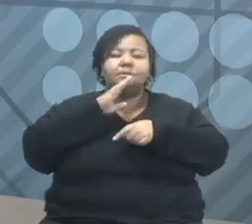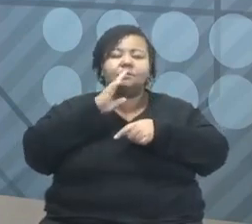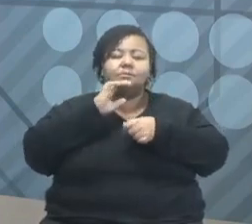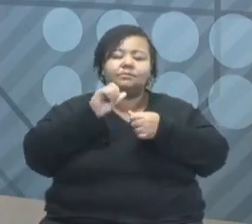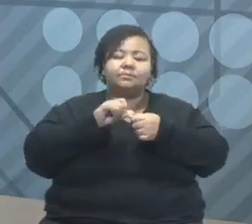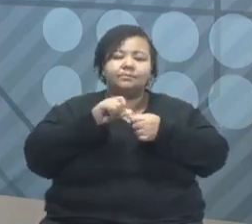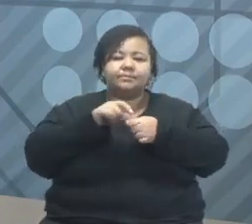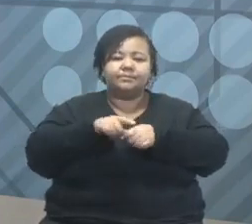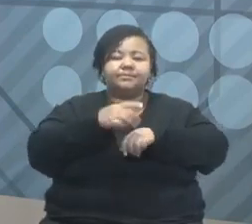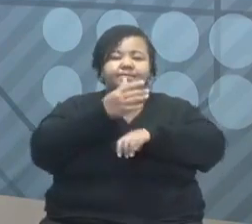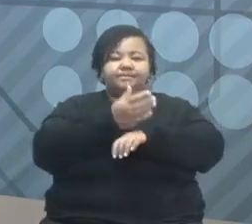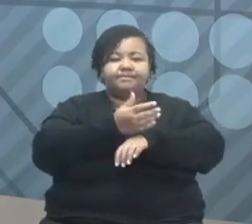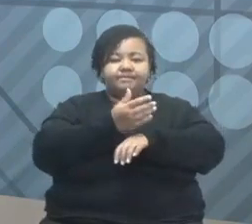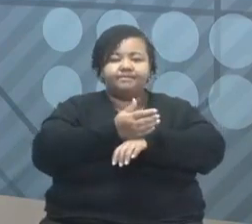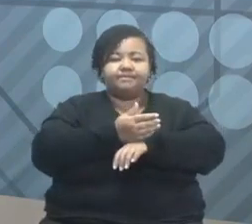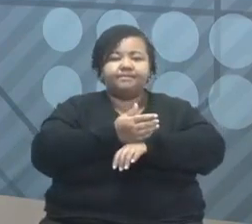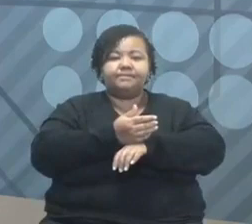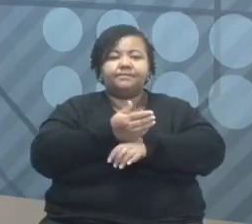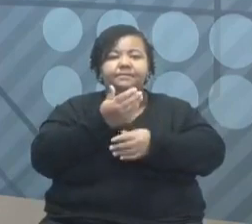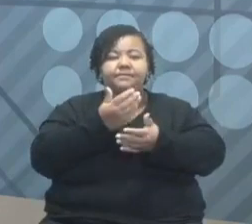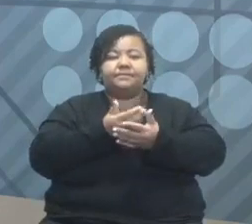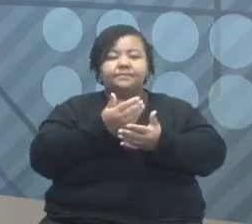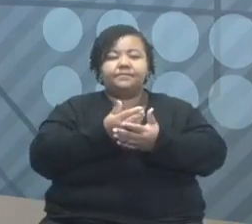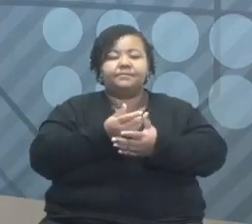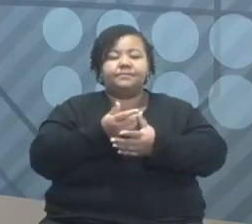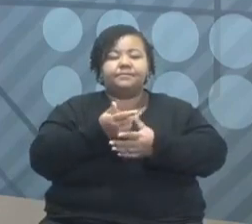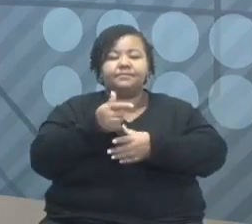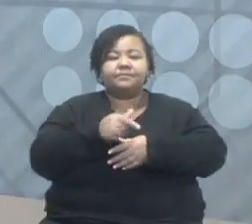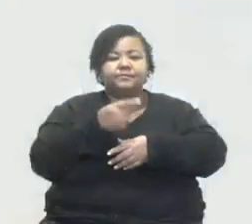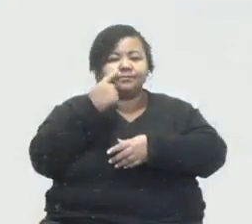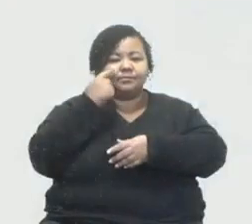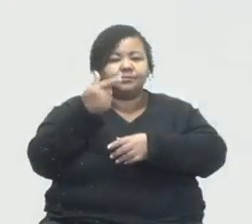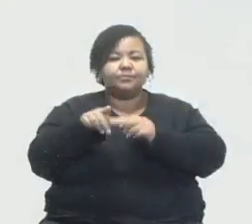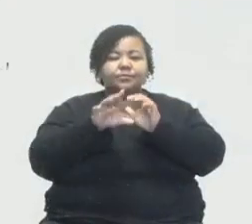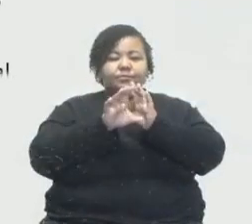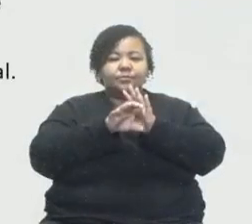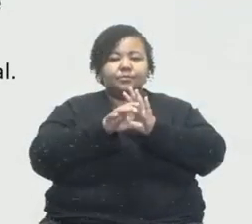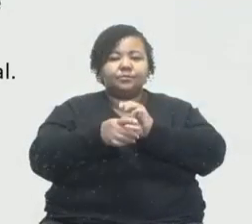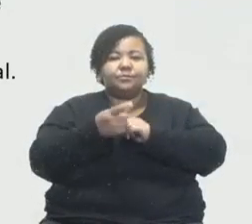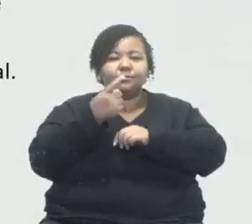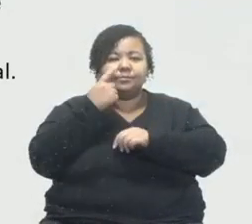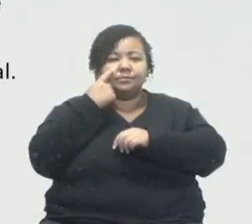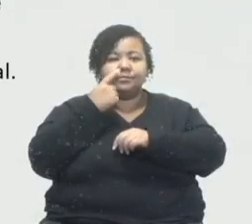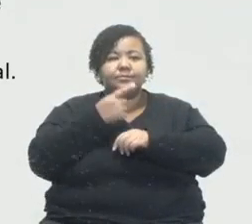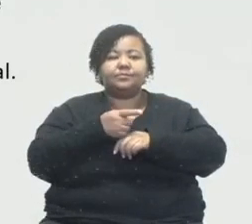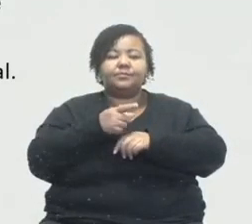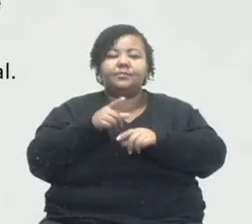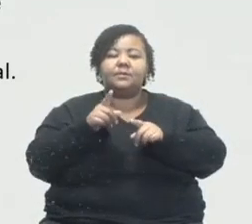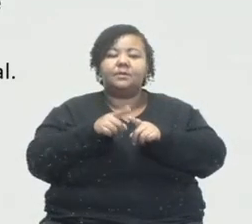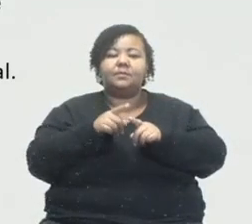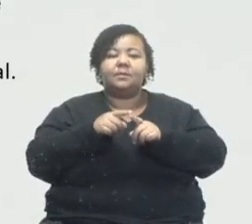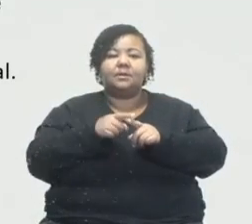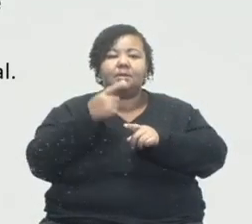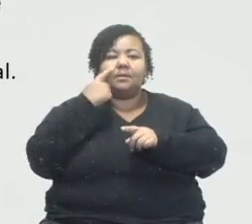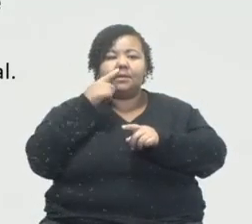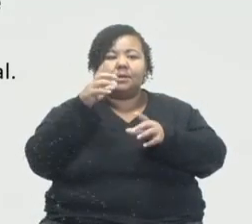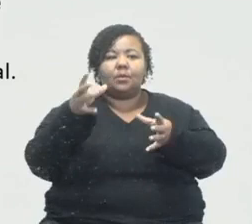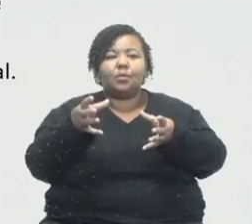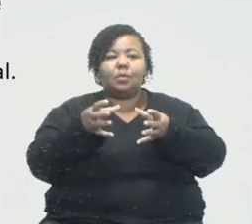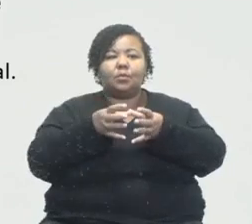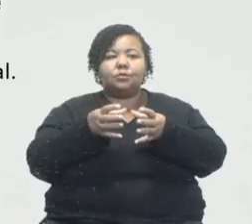da nossa disciplina. Ao longo da nossa aula, nós vimos alguns outros conceitos. Vamos ver? Nós vimos também que para ter um